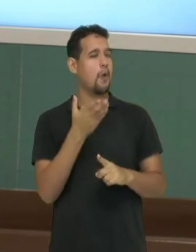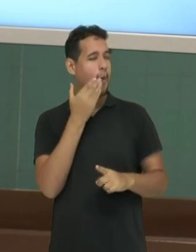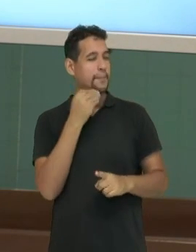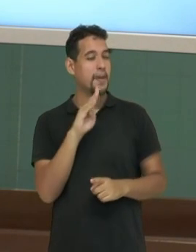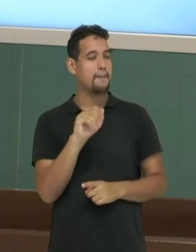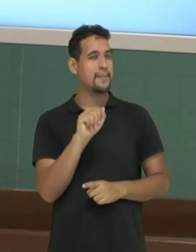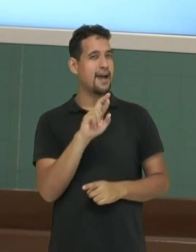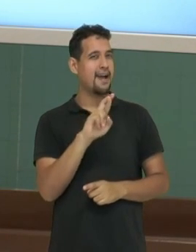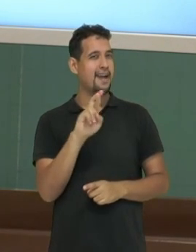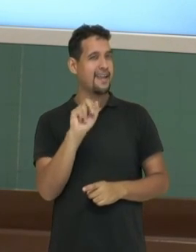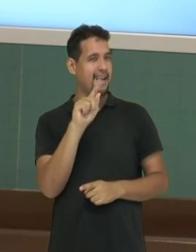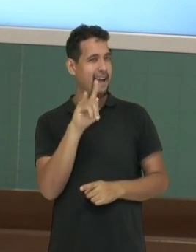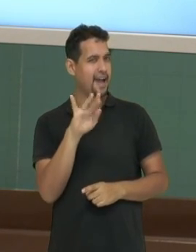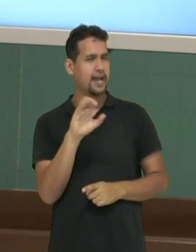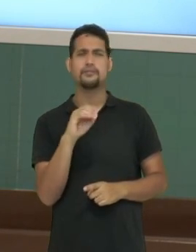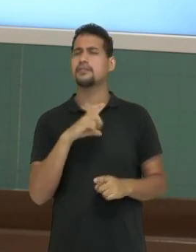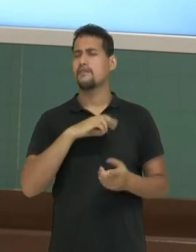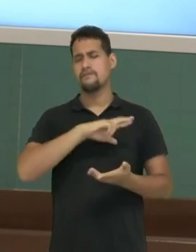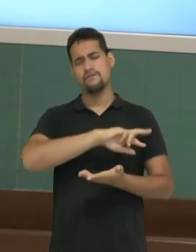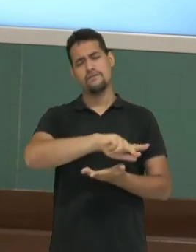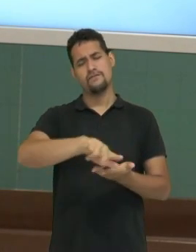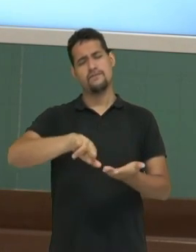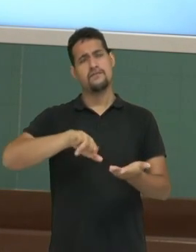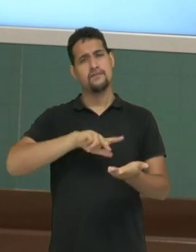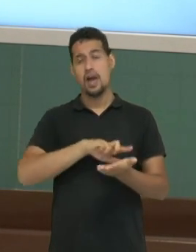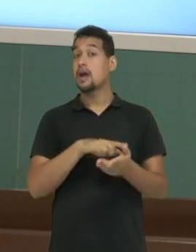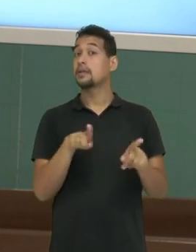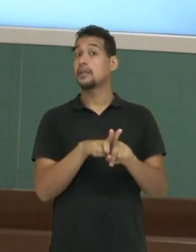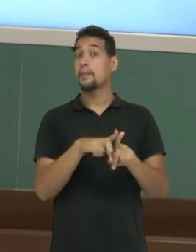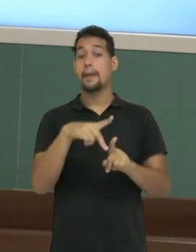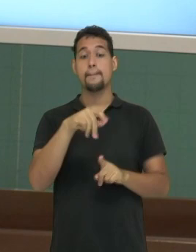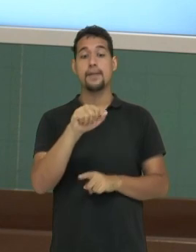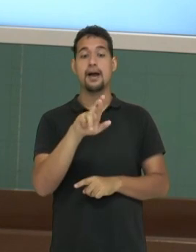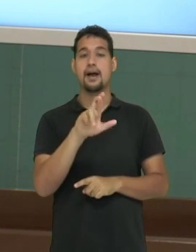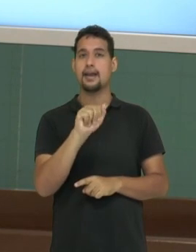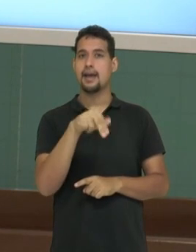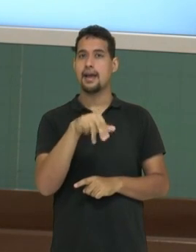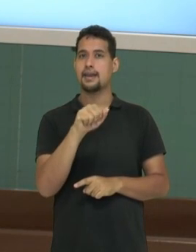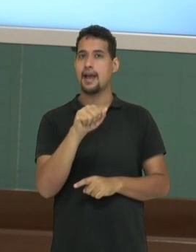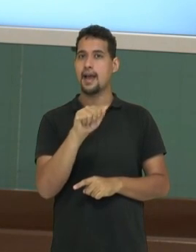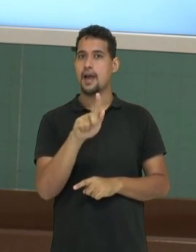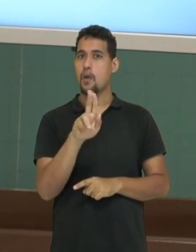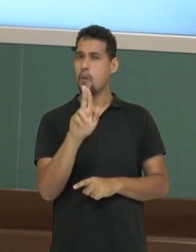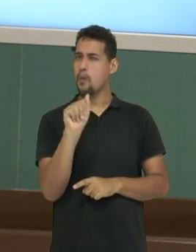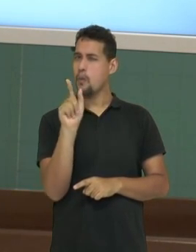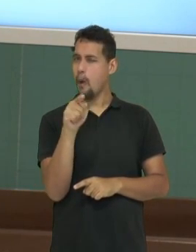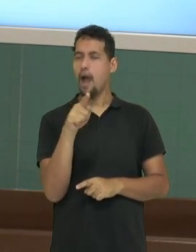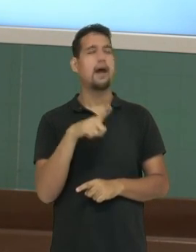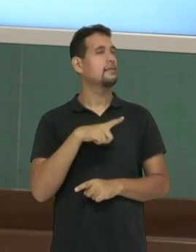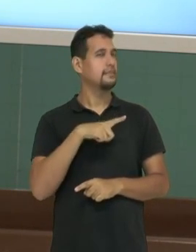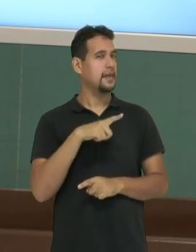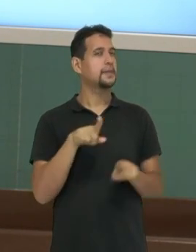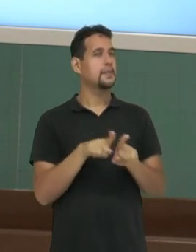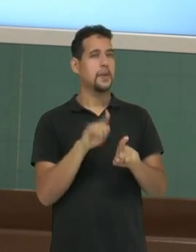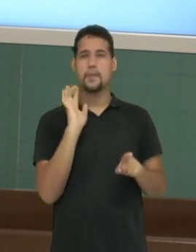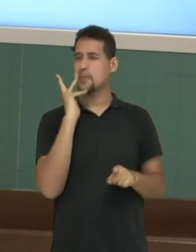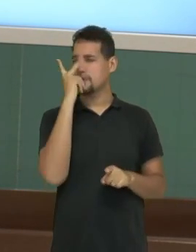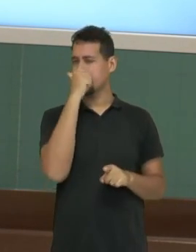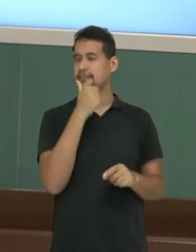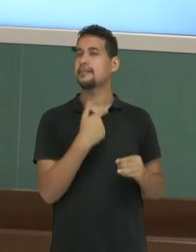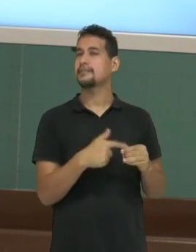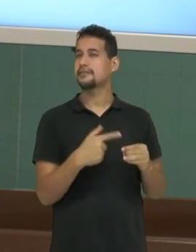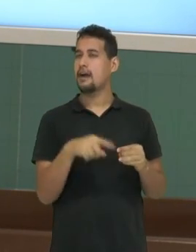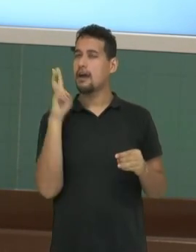tem Antonina, tem Paranaguá, tem uma história muito bonita nessa